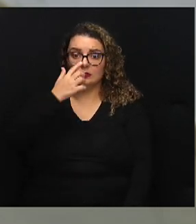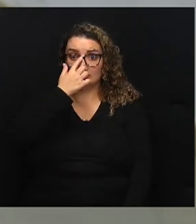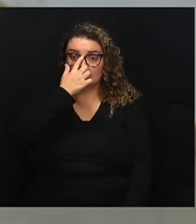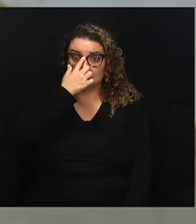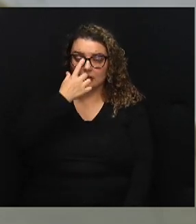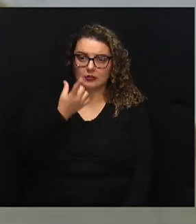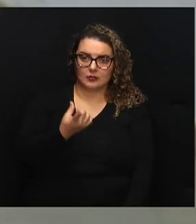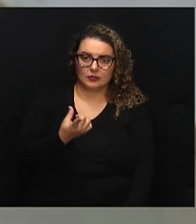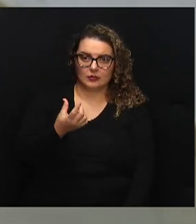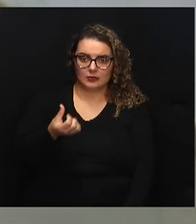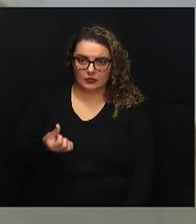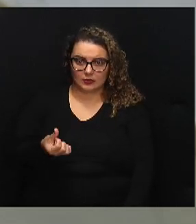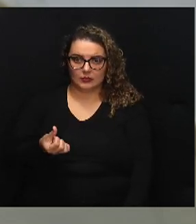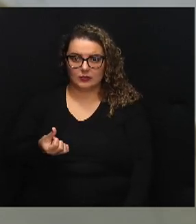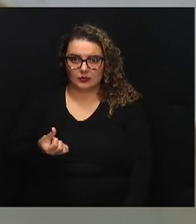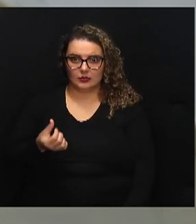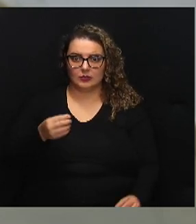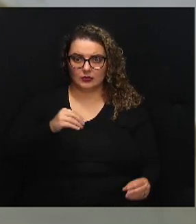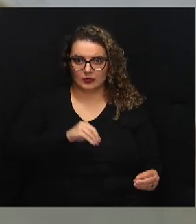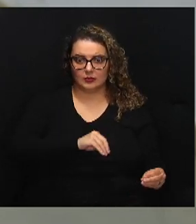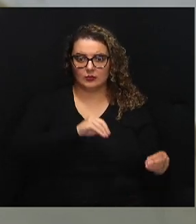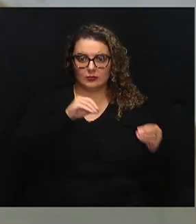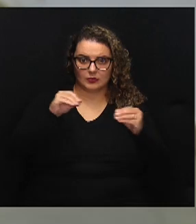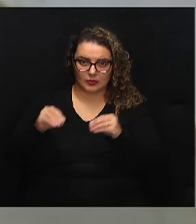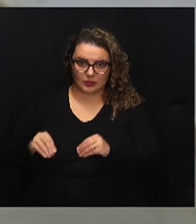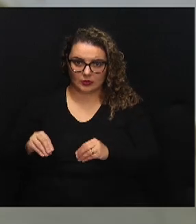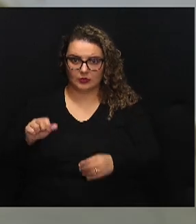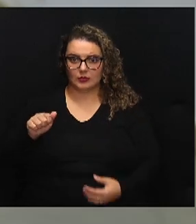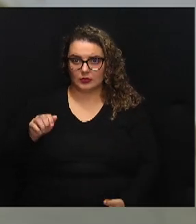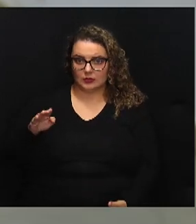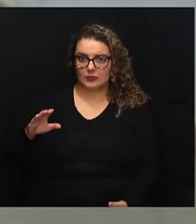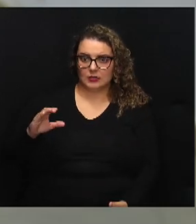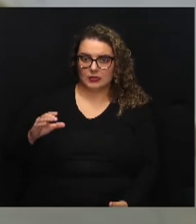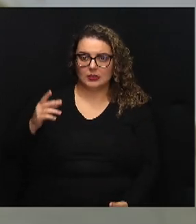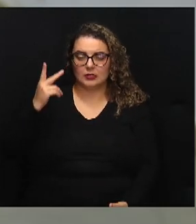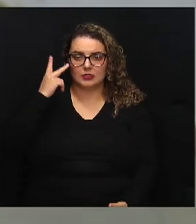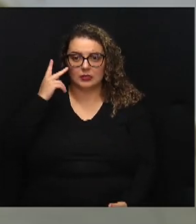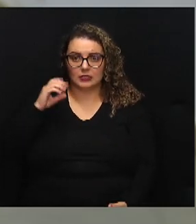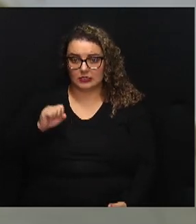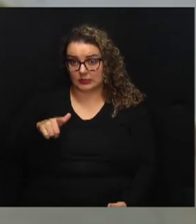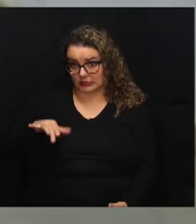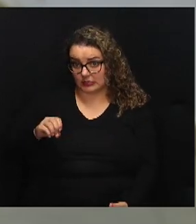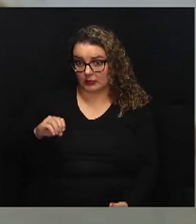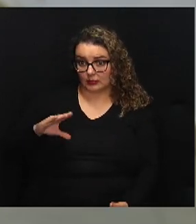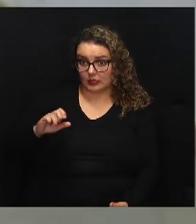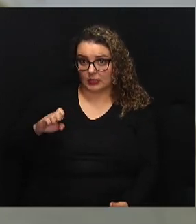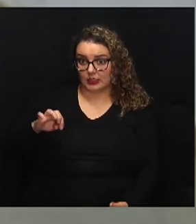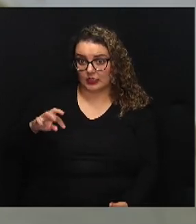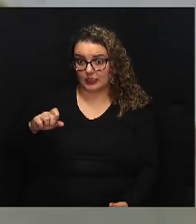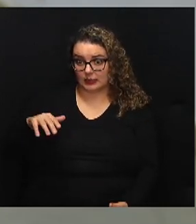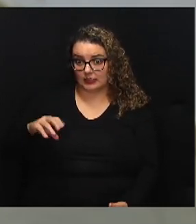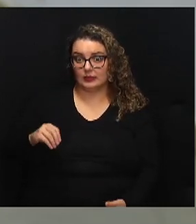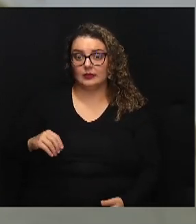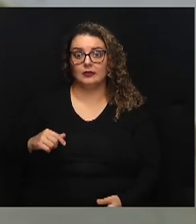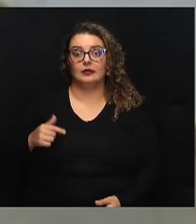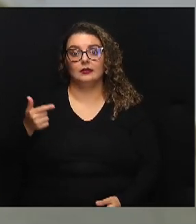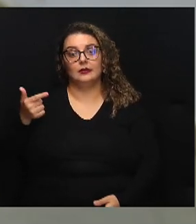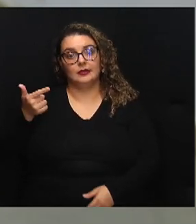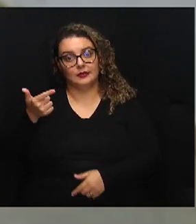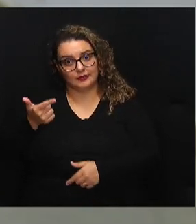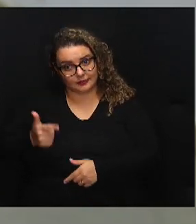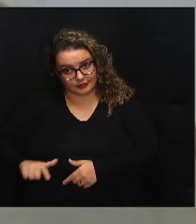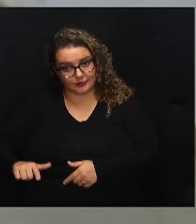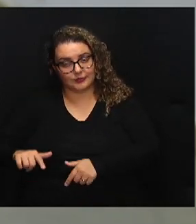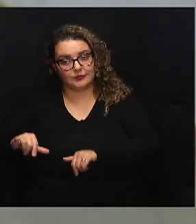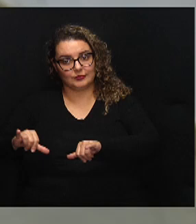anos, viemos morar no ABC Paulista, São Caetano, e a penúria continua.